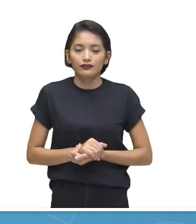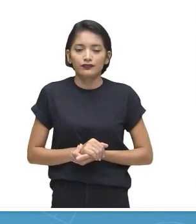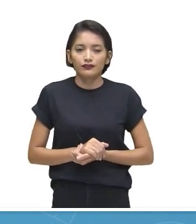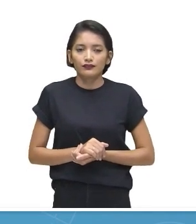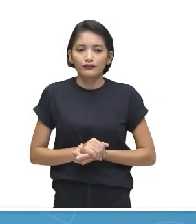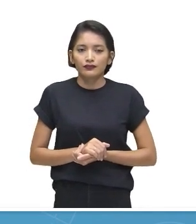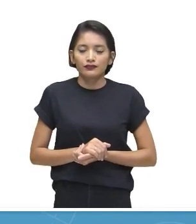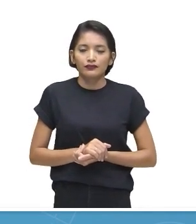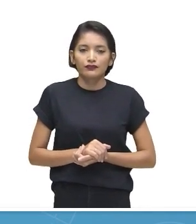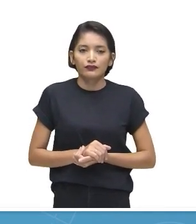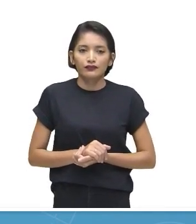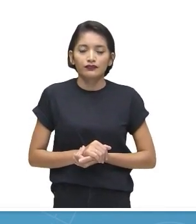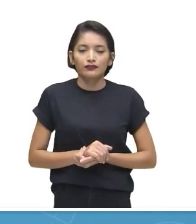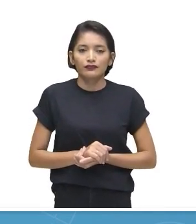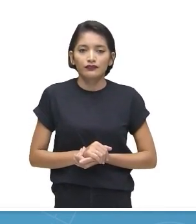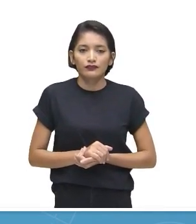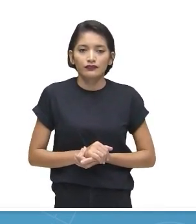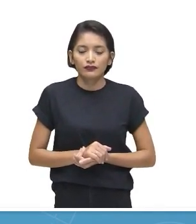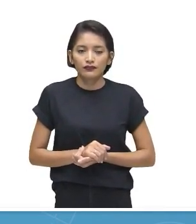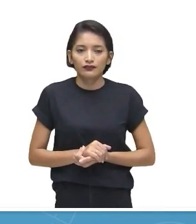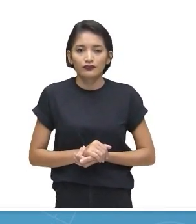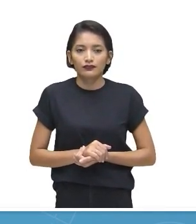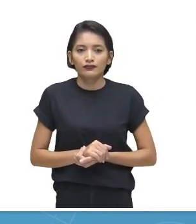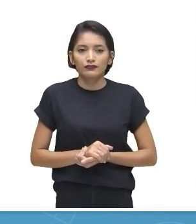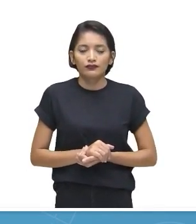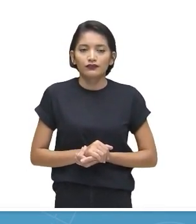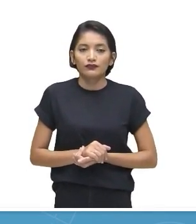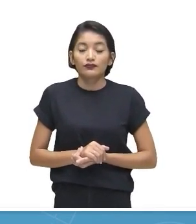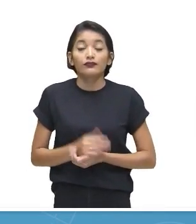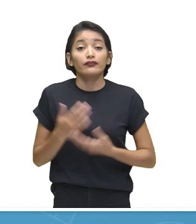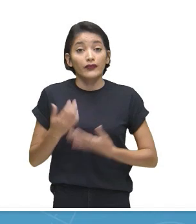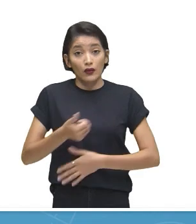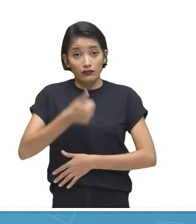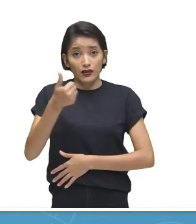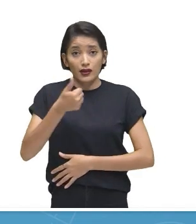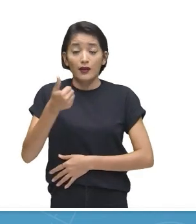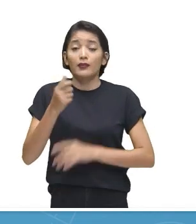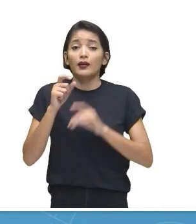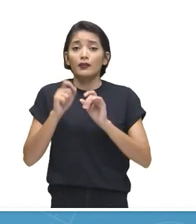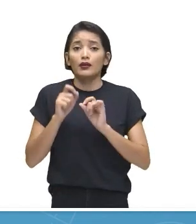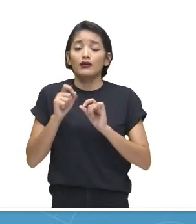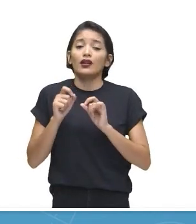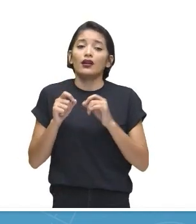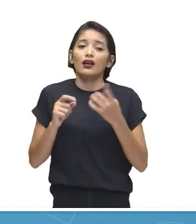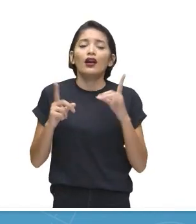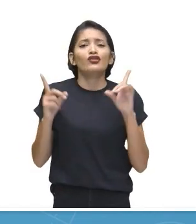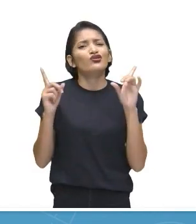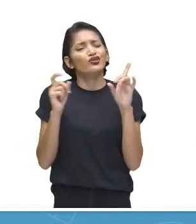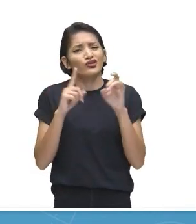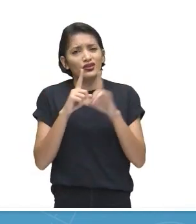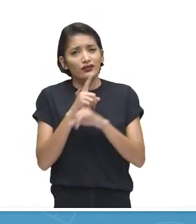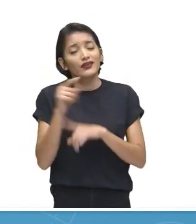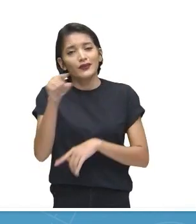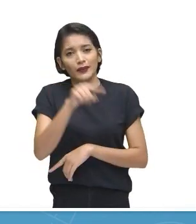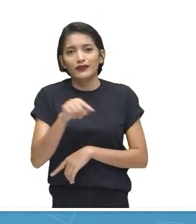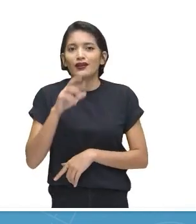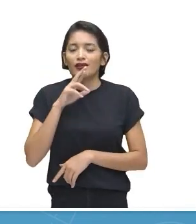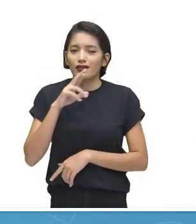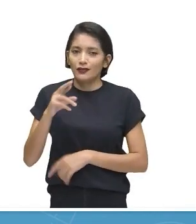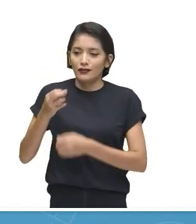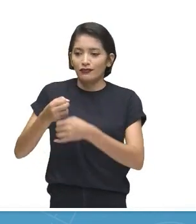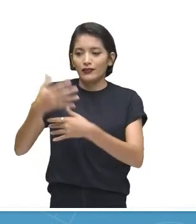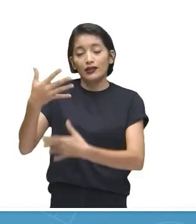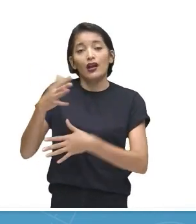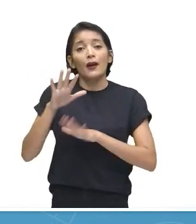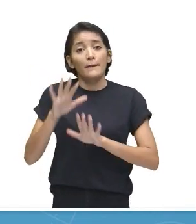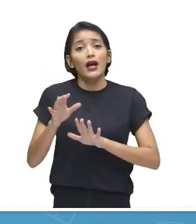Temos ali a resposta da segunda, né? O aluno respondeu a segunda. No caso da nossa primeira questão, ficaria um pouco complicado para vocês responderem no chat, mas